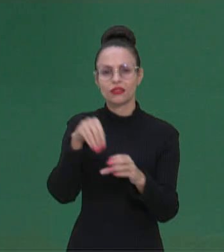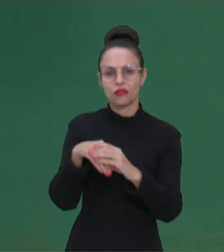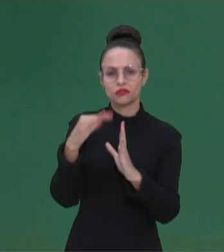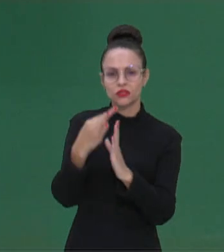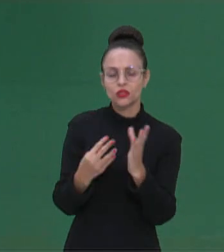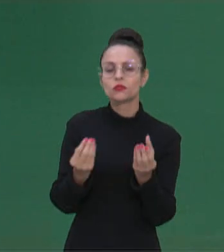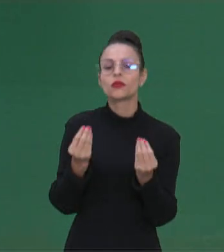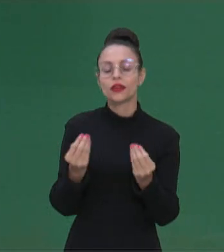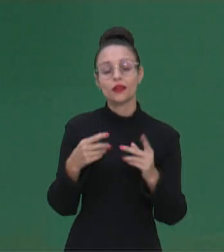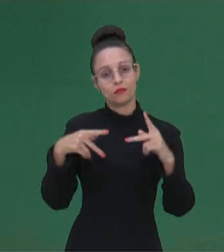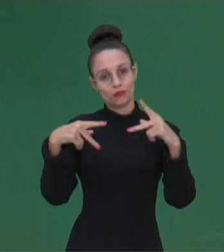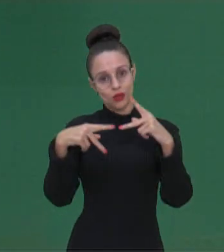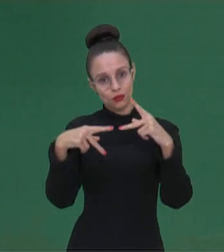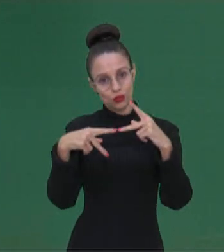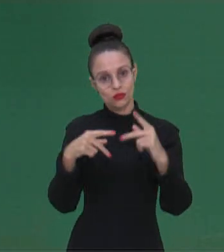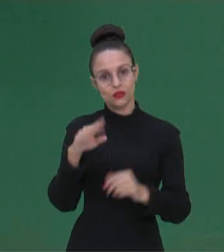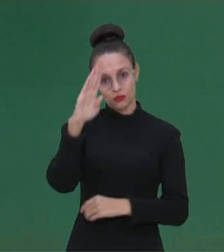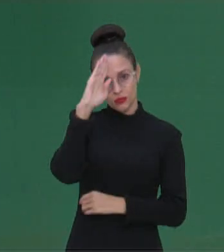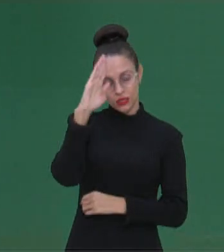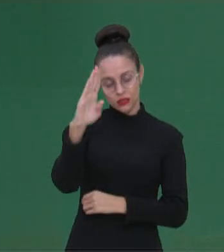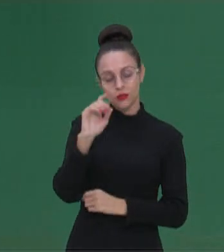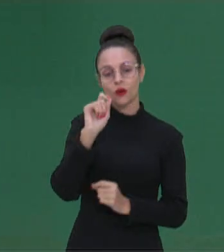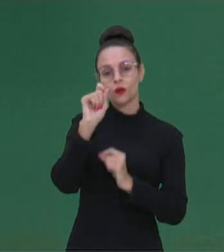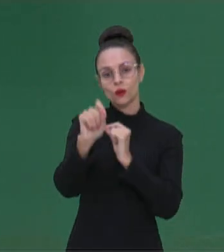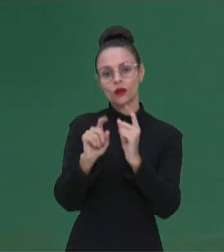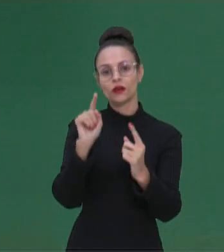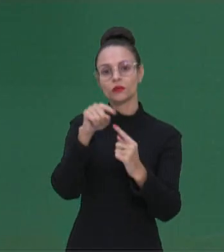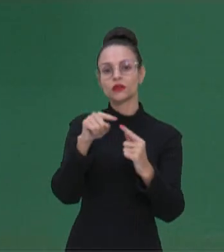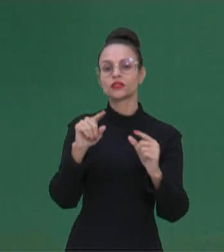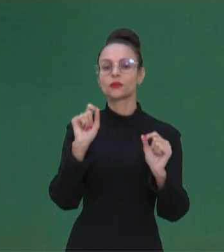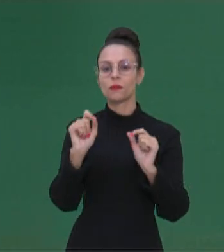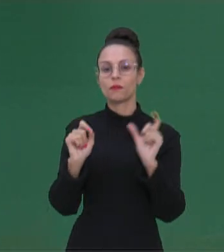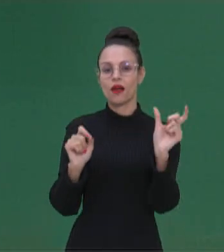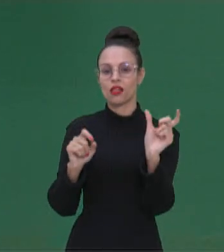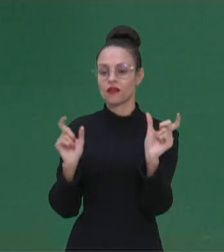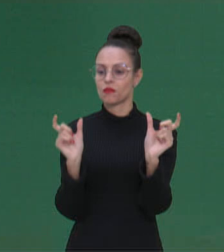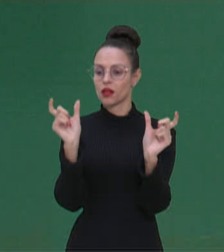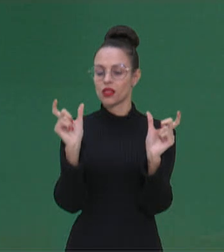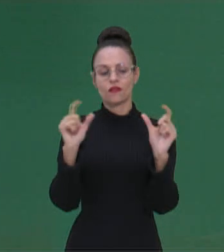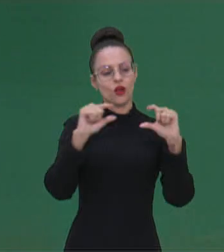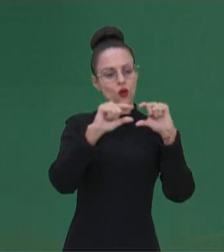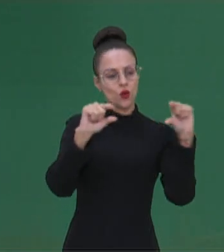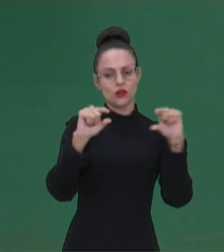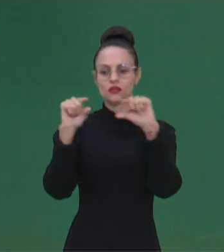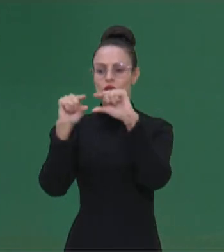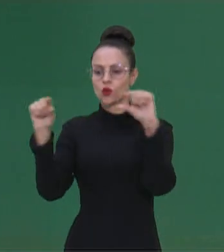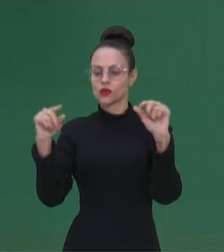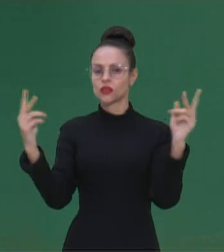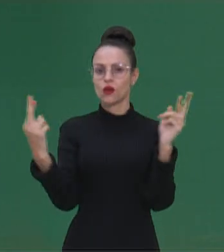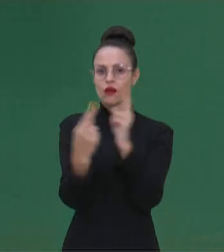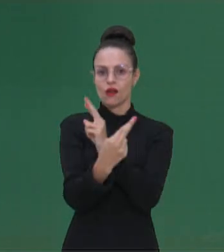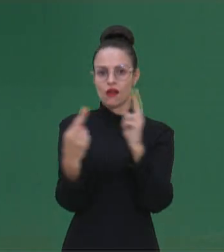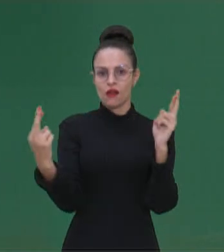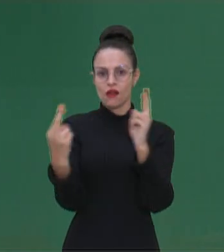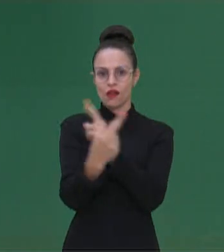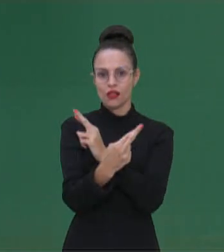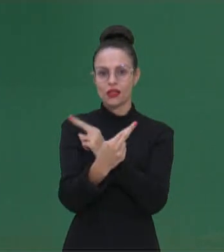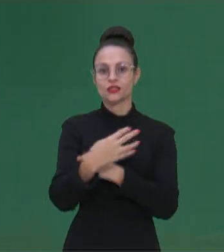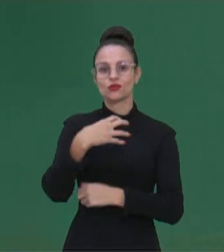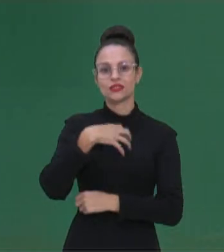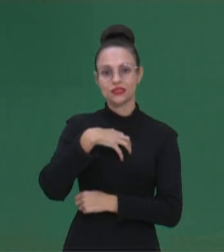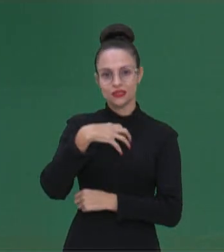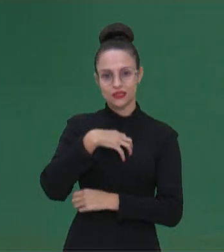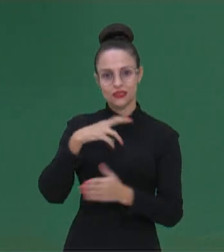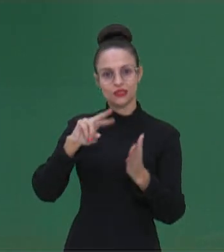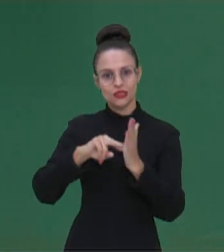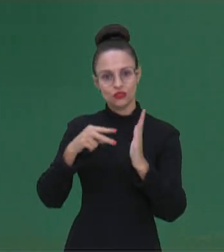as preposições, a sua principal função é estabelecer entre palavras e orações relação de sentido